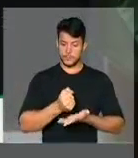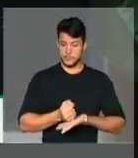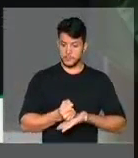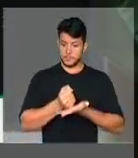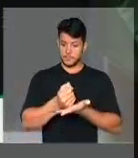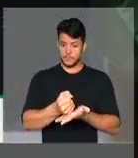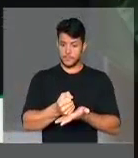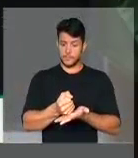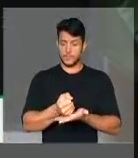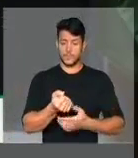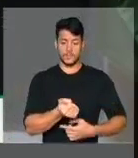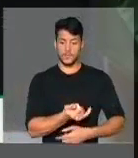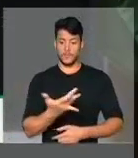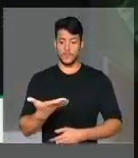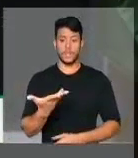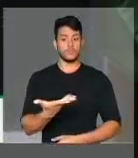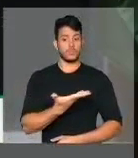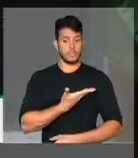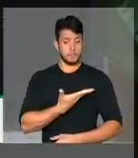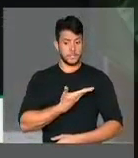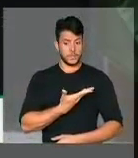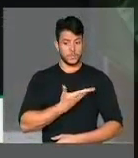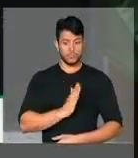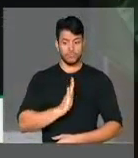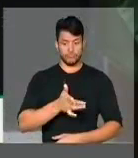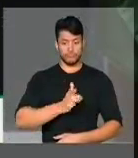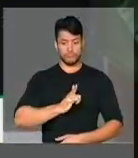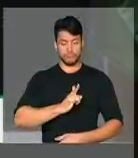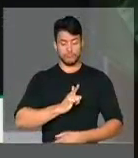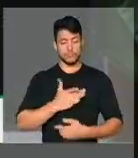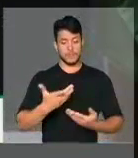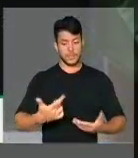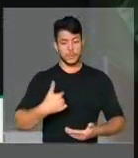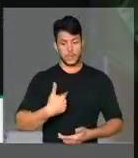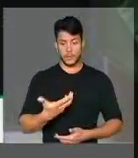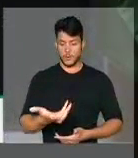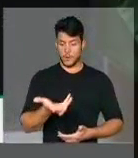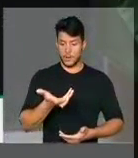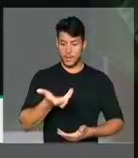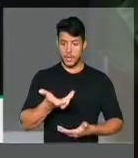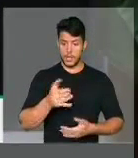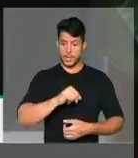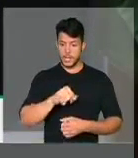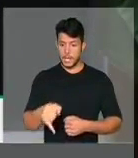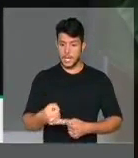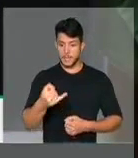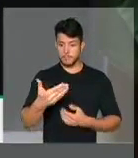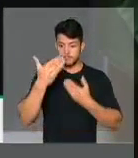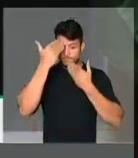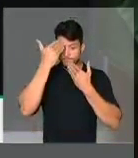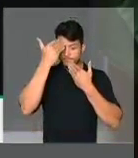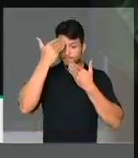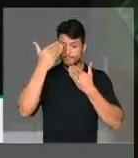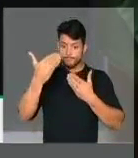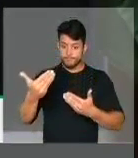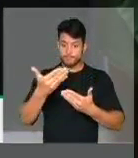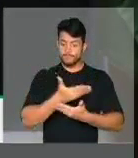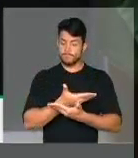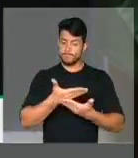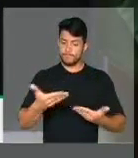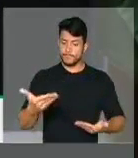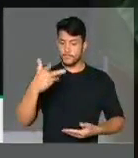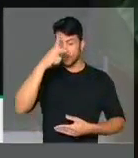de muitos amigos e muitas amigas. Gostaríamos dessa oportunidade de agradecer aos